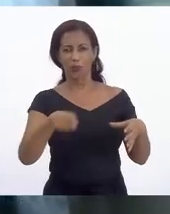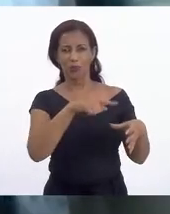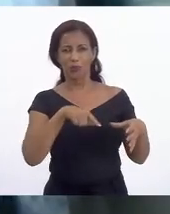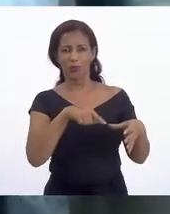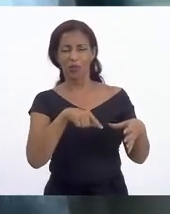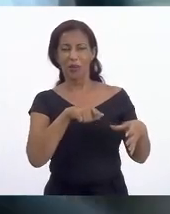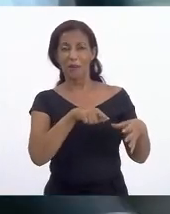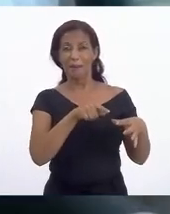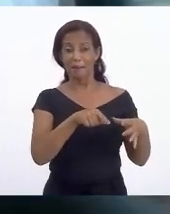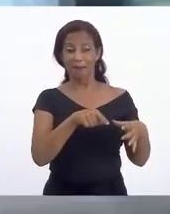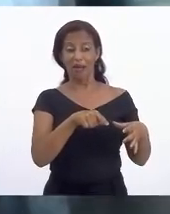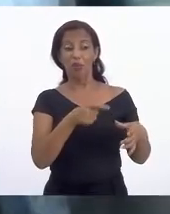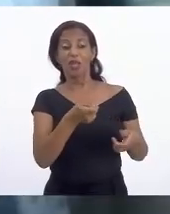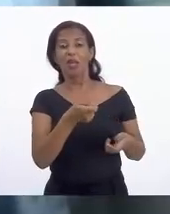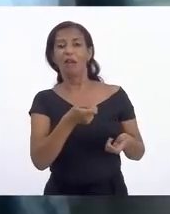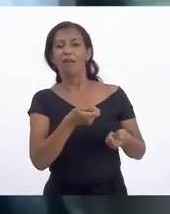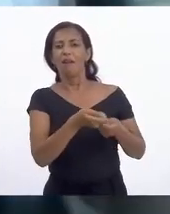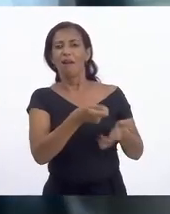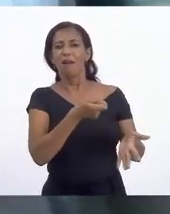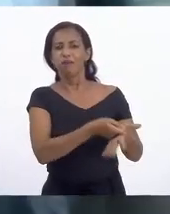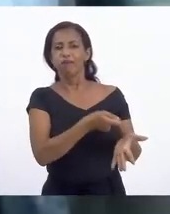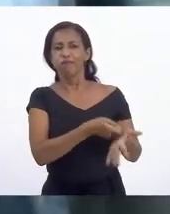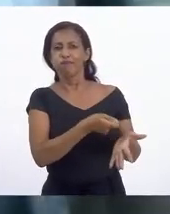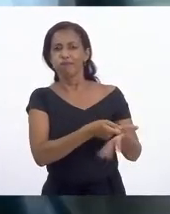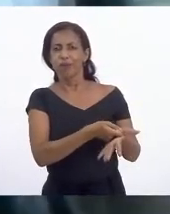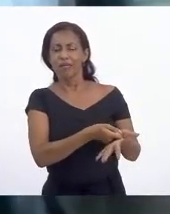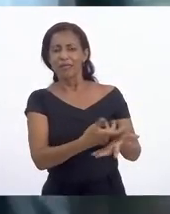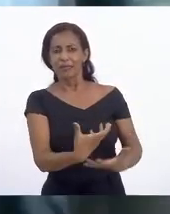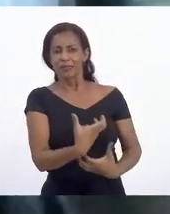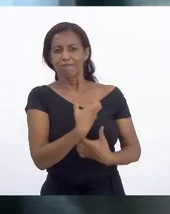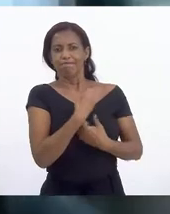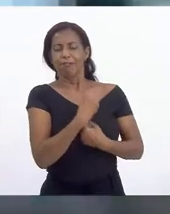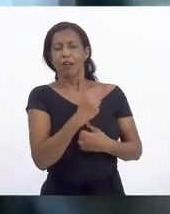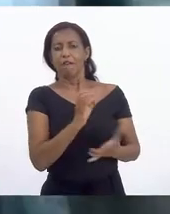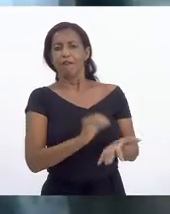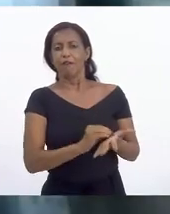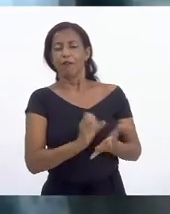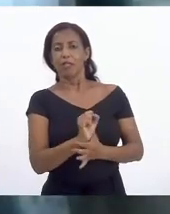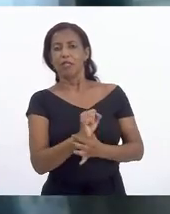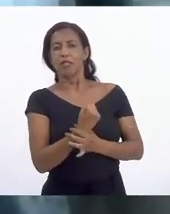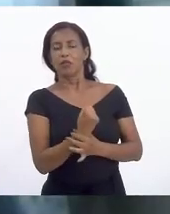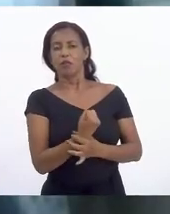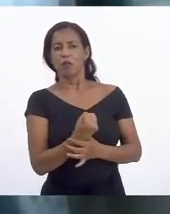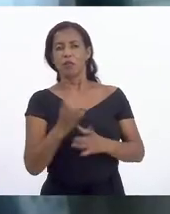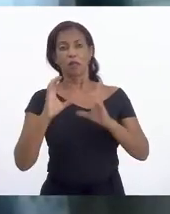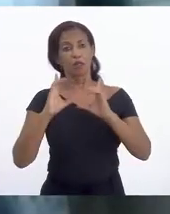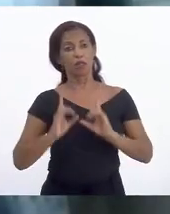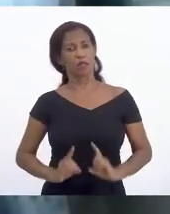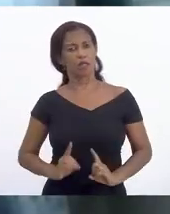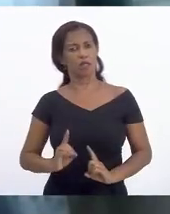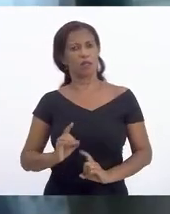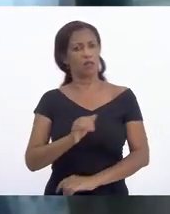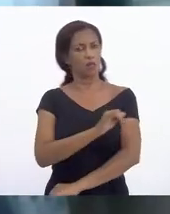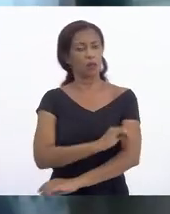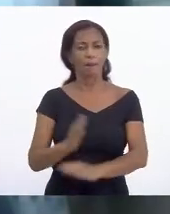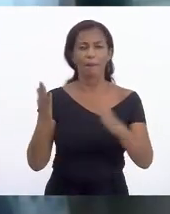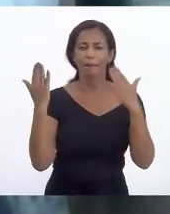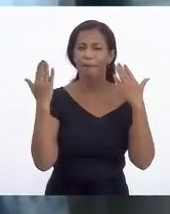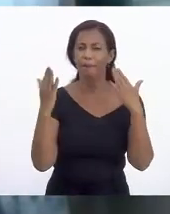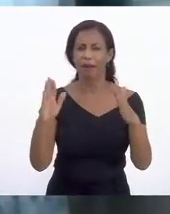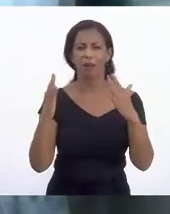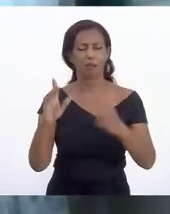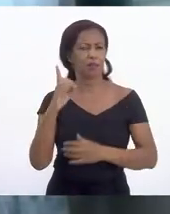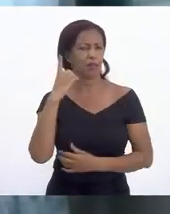para estender seus tentáculos que asfixiam a segurança e a cidadania no Rio de Janeiro. Parabéns,